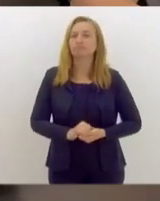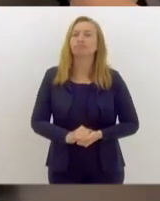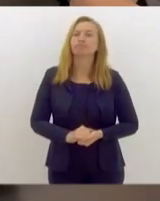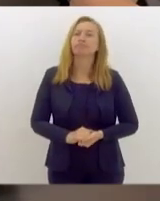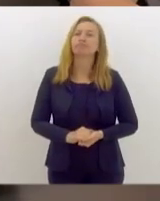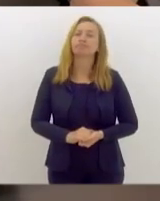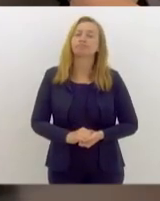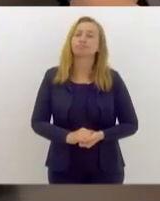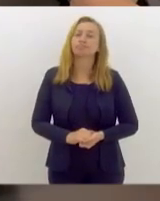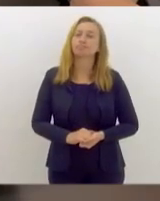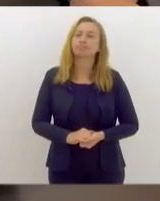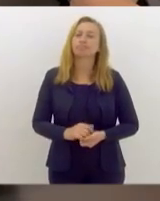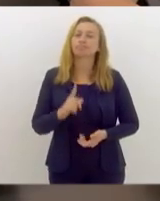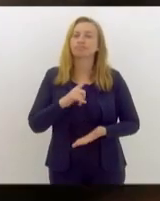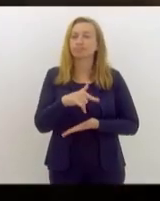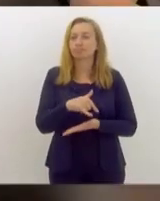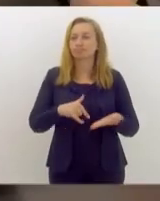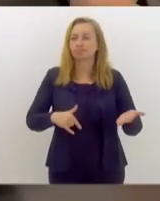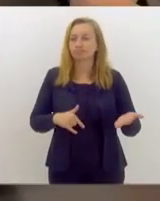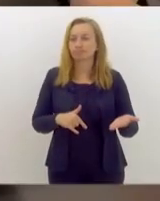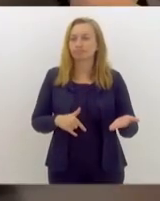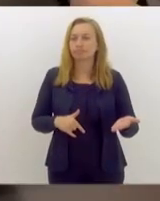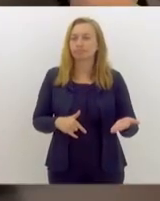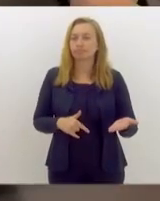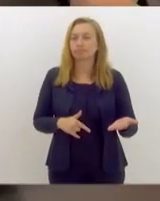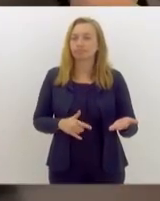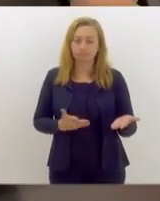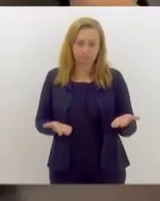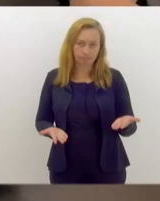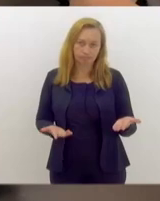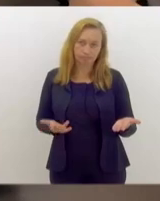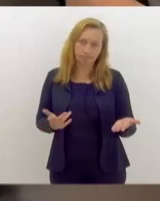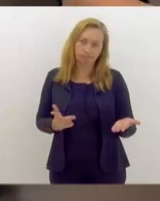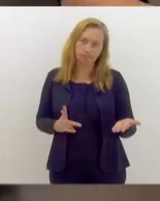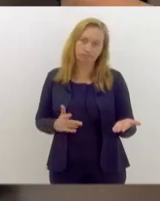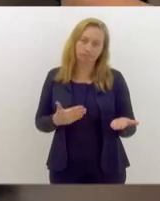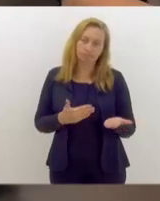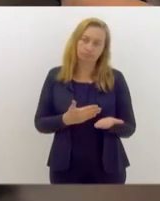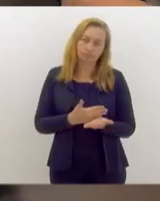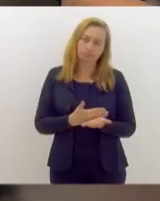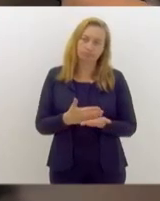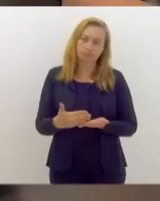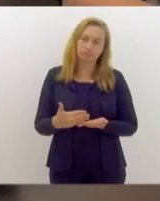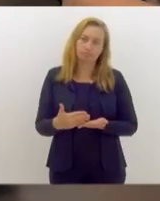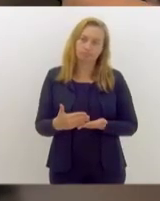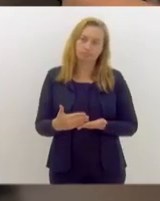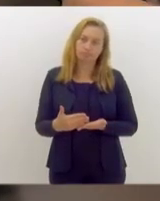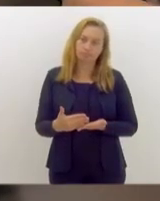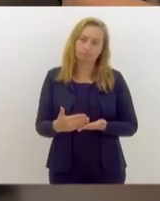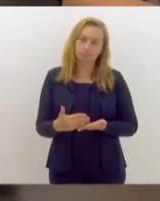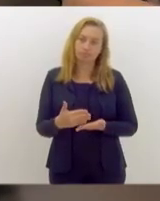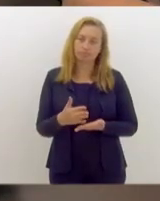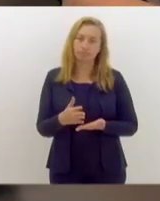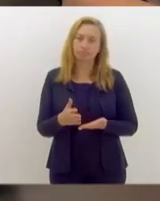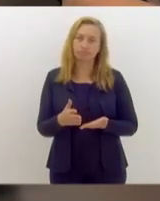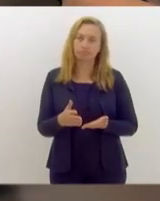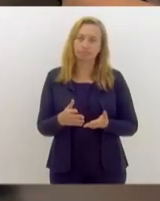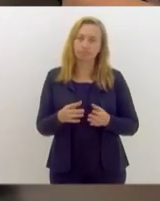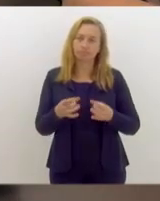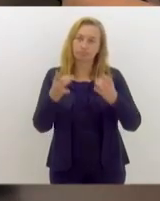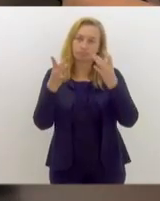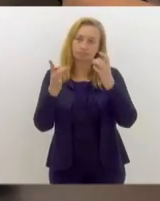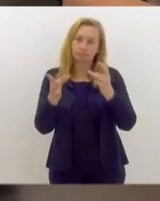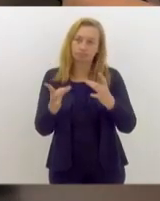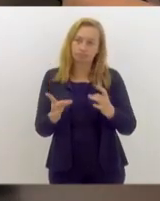E você ter um documento desta natureza, com início, meio e fim, discutido pela